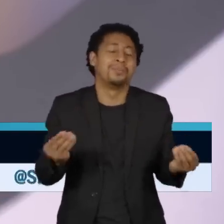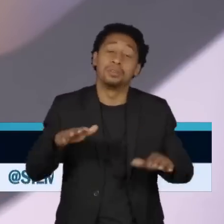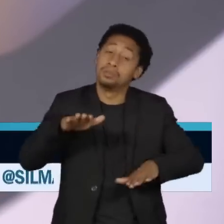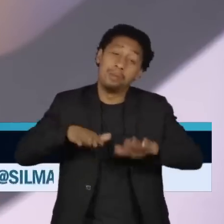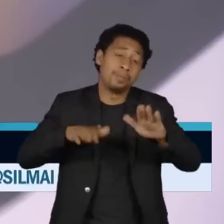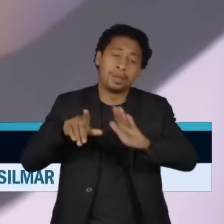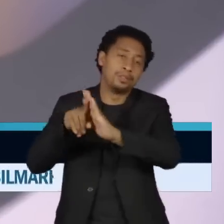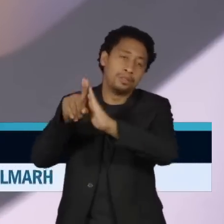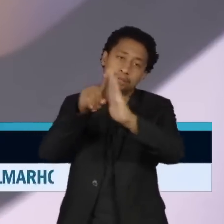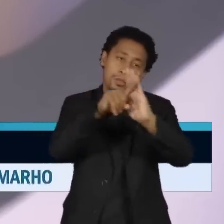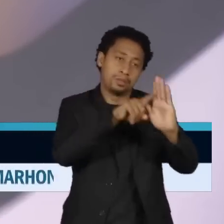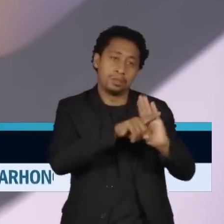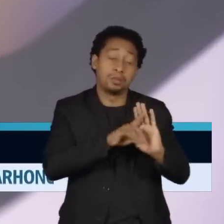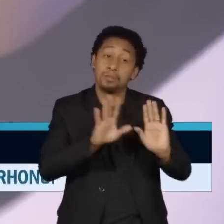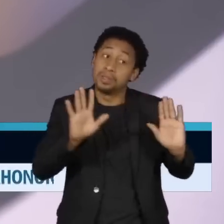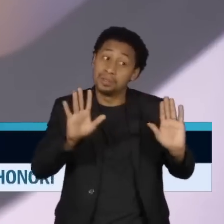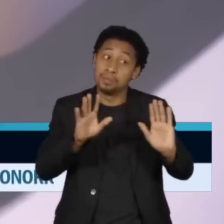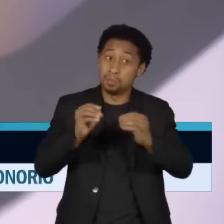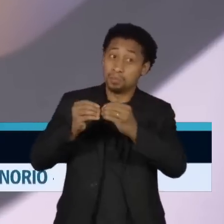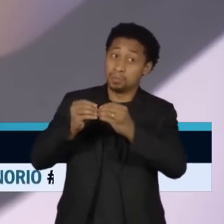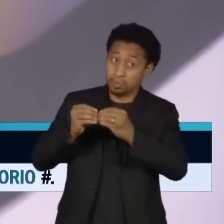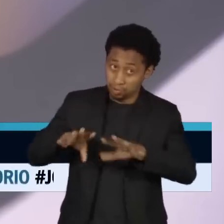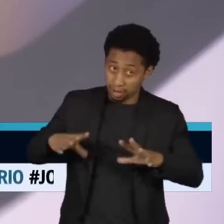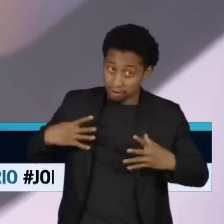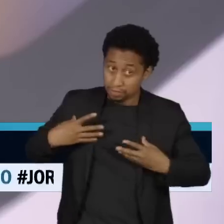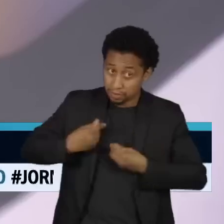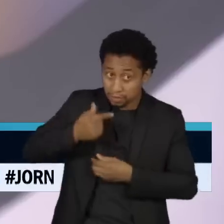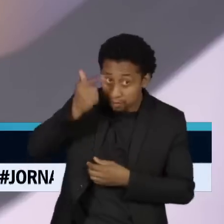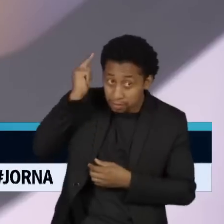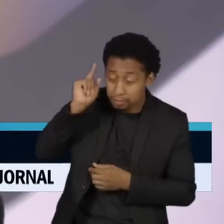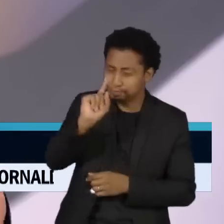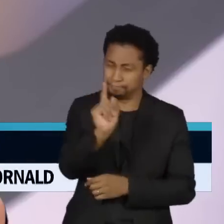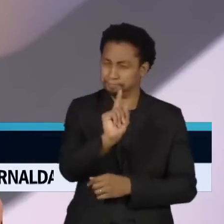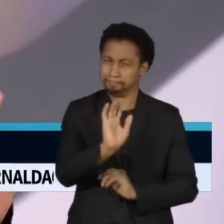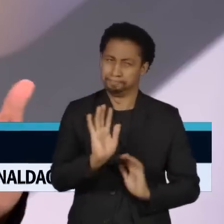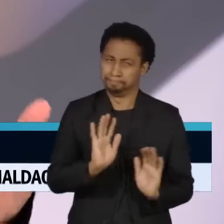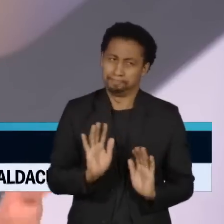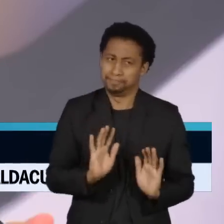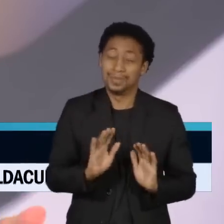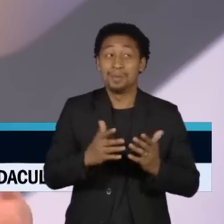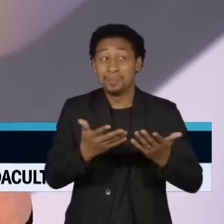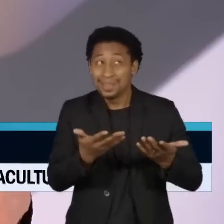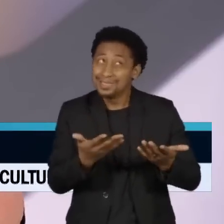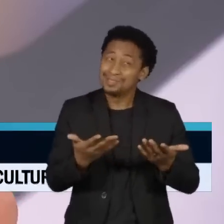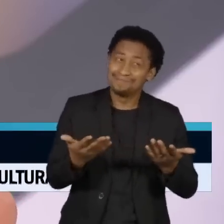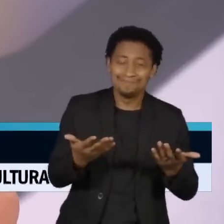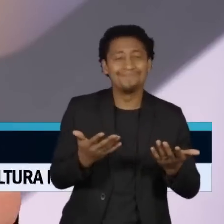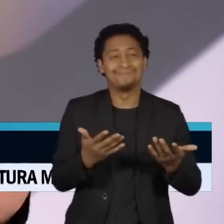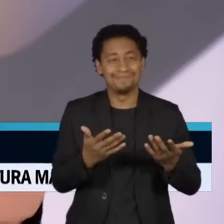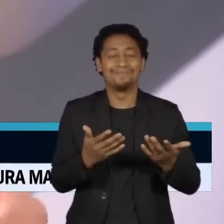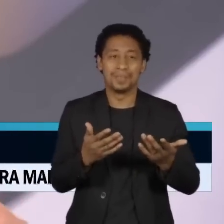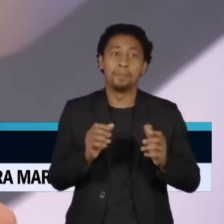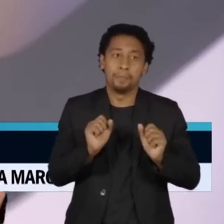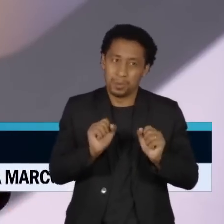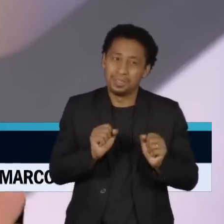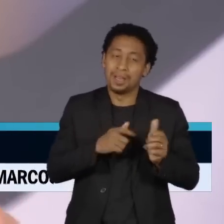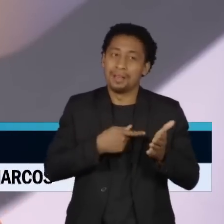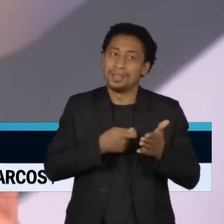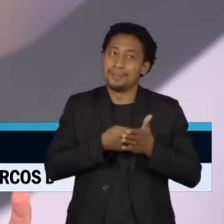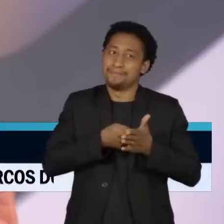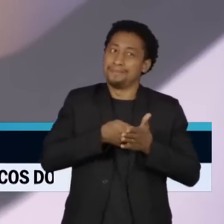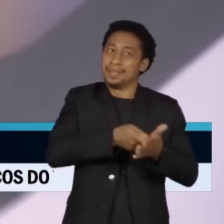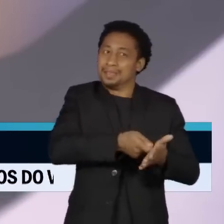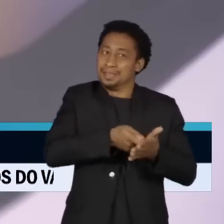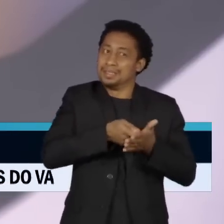isso atinja o ministro, mas provavelmente aumenta a pressão sobre o